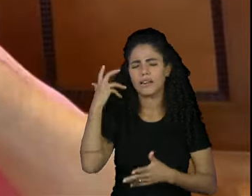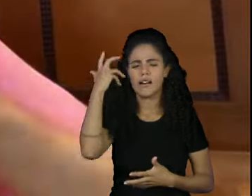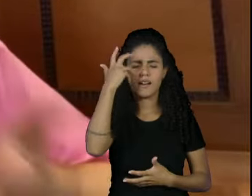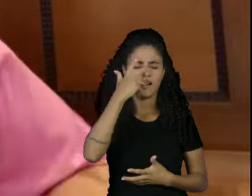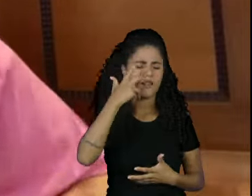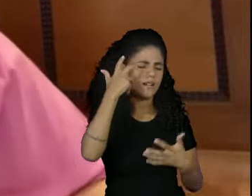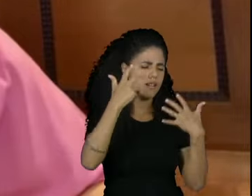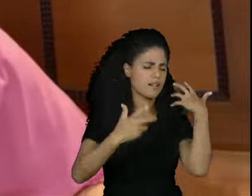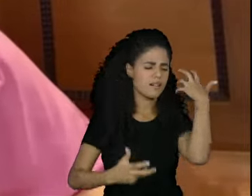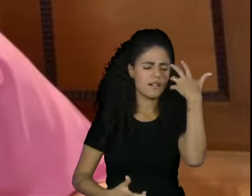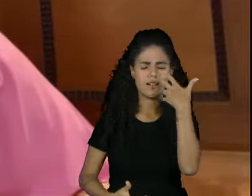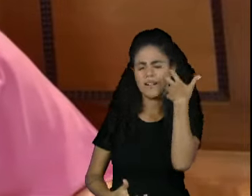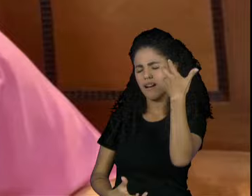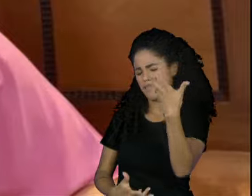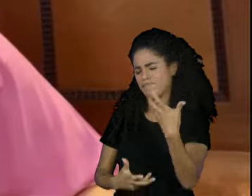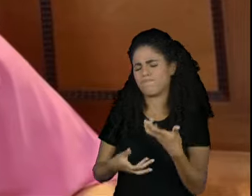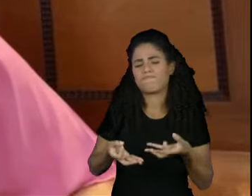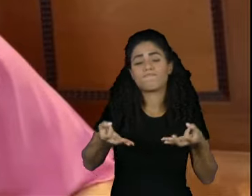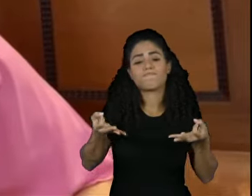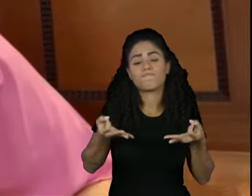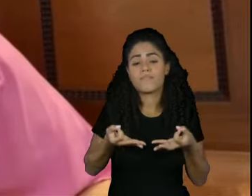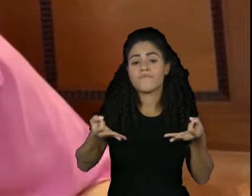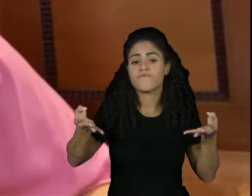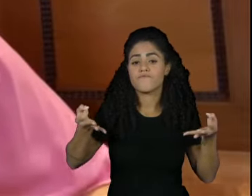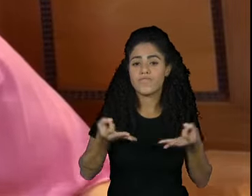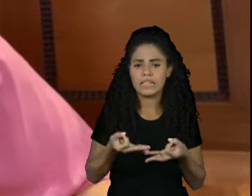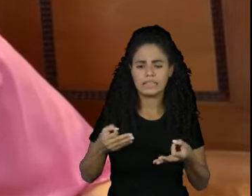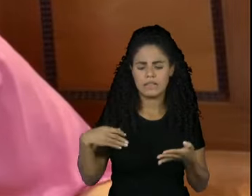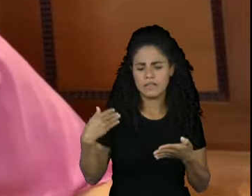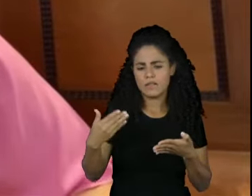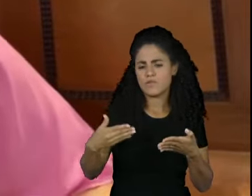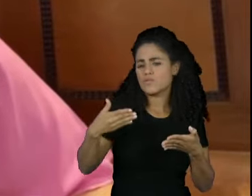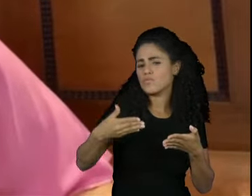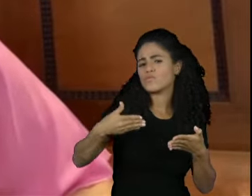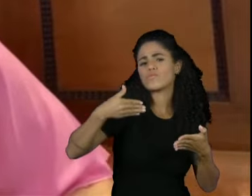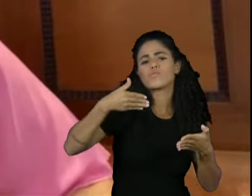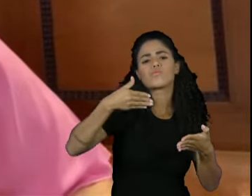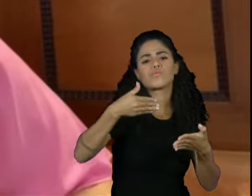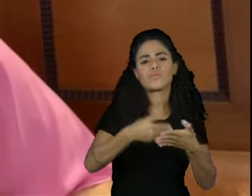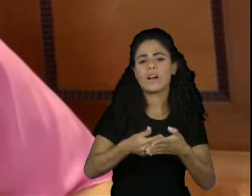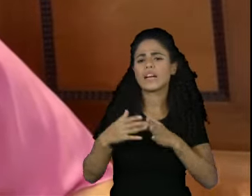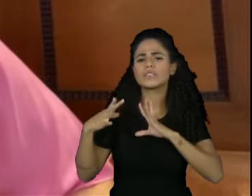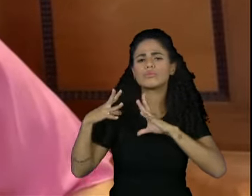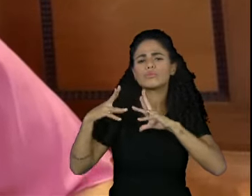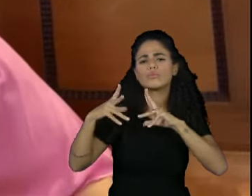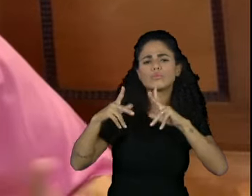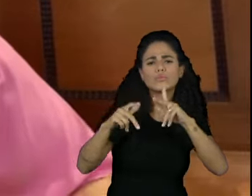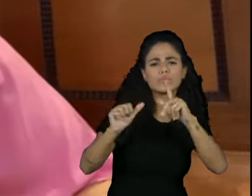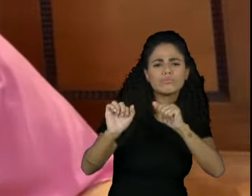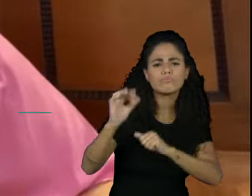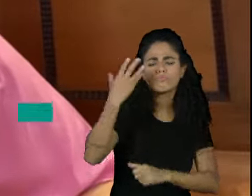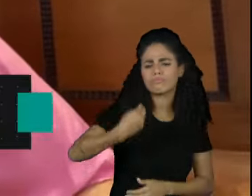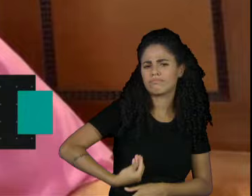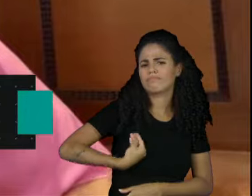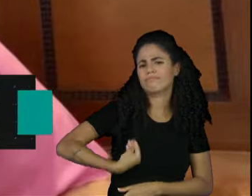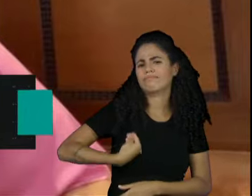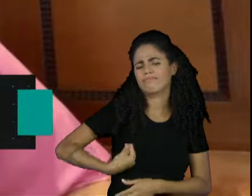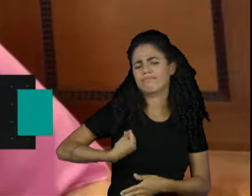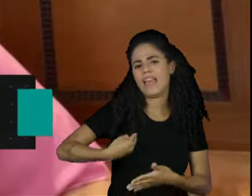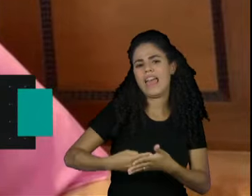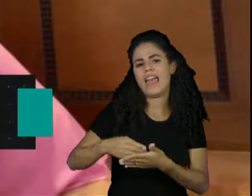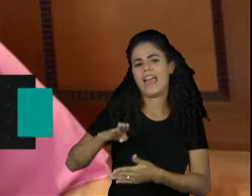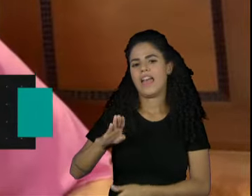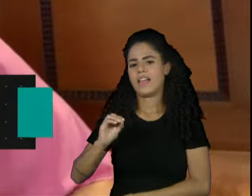discografia impecável dela, da trajetória única dentro da história dela e da história da Bossa Nova em São